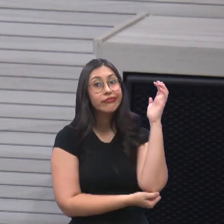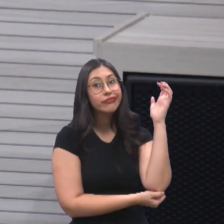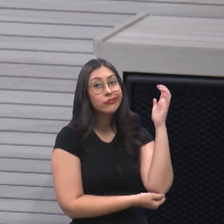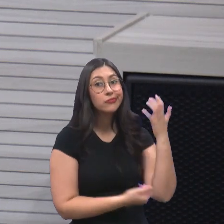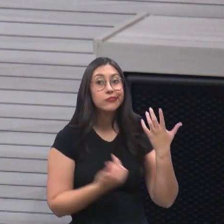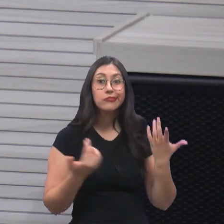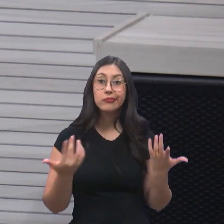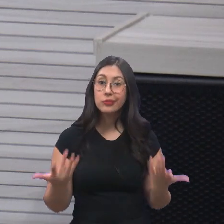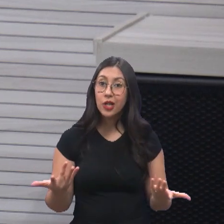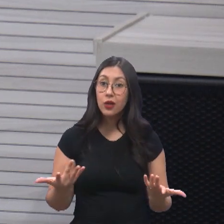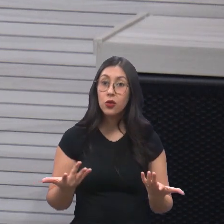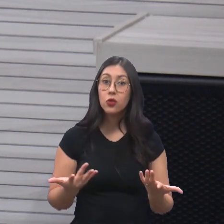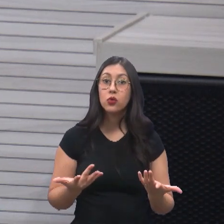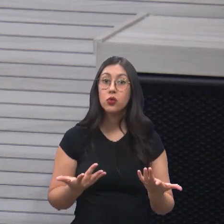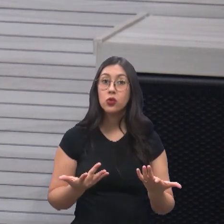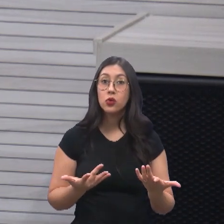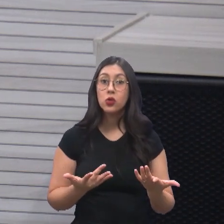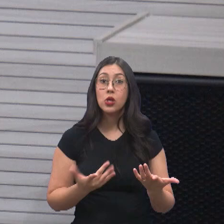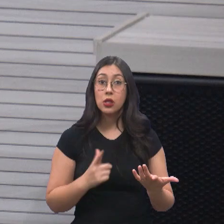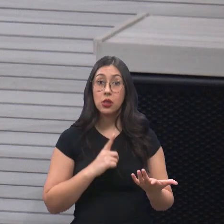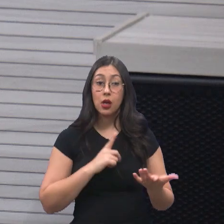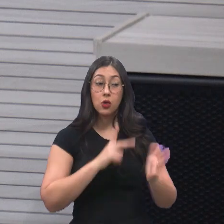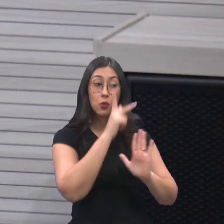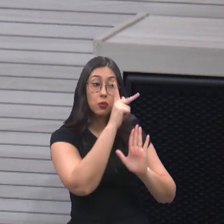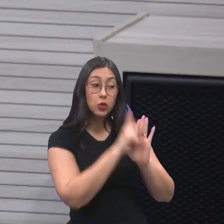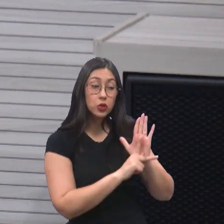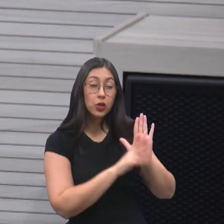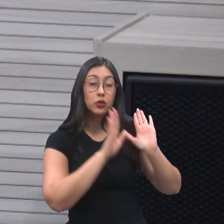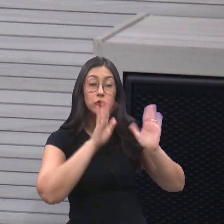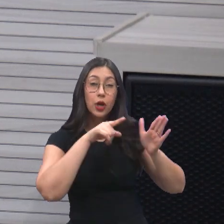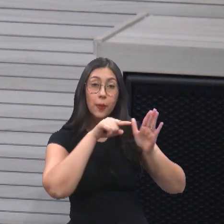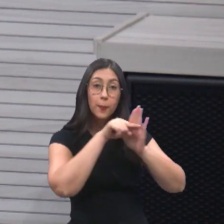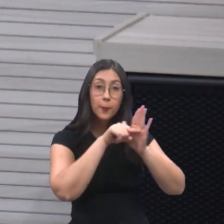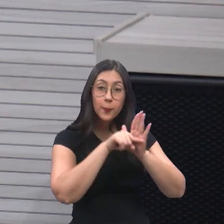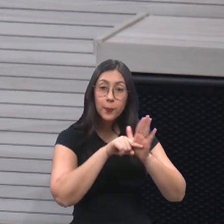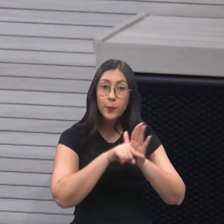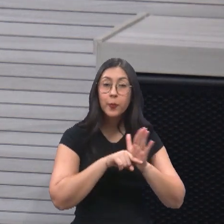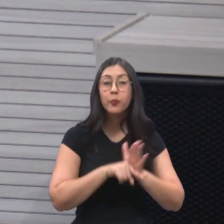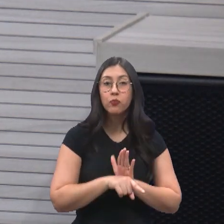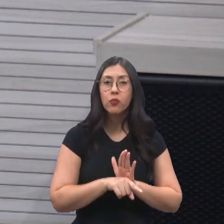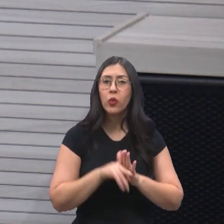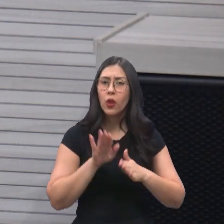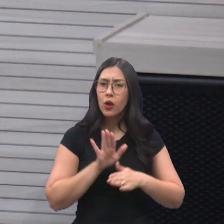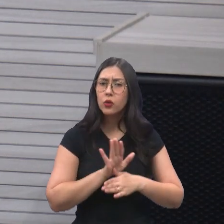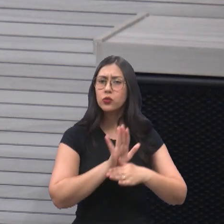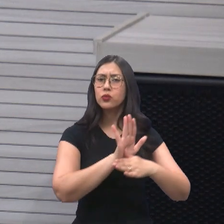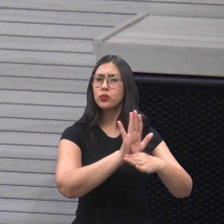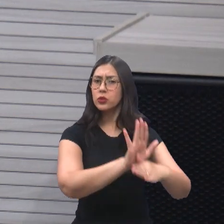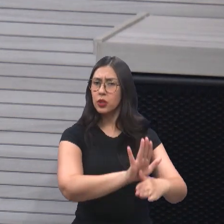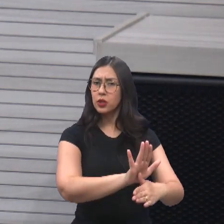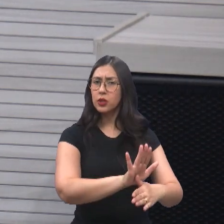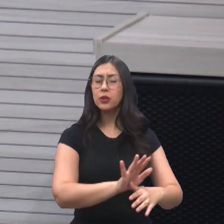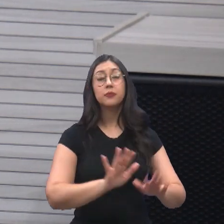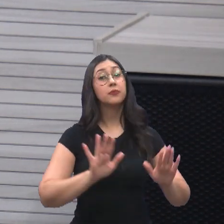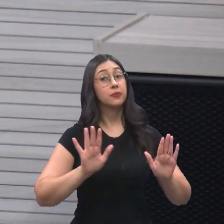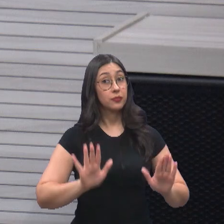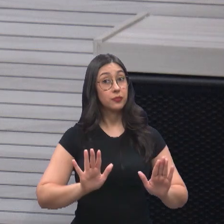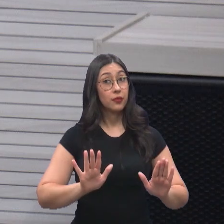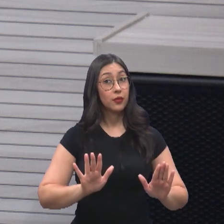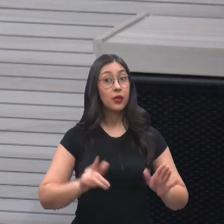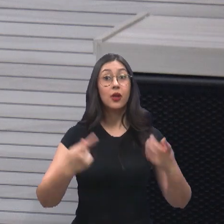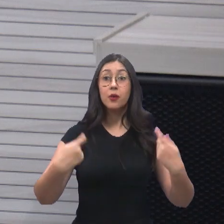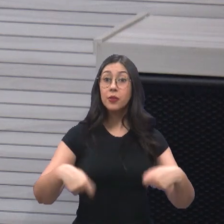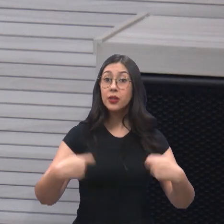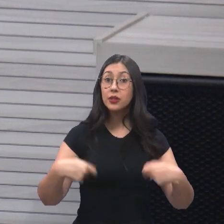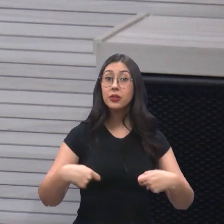projeto que nós estamos estudando aqui na Câmara contemplaria parte desses projetos. Então, vamos começar também a